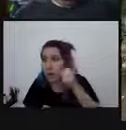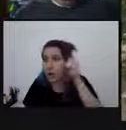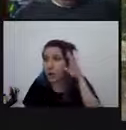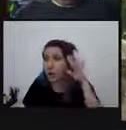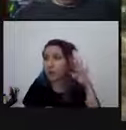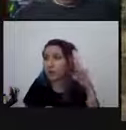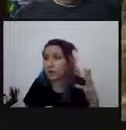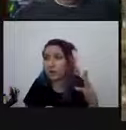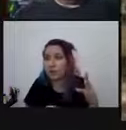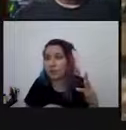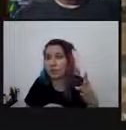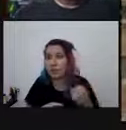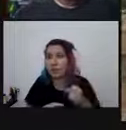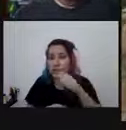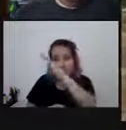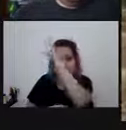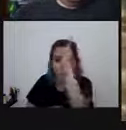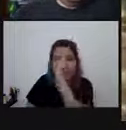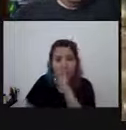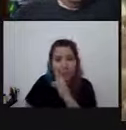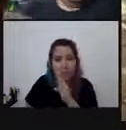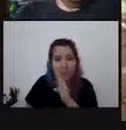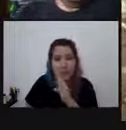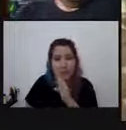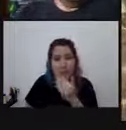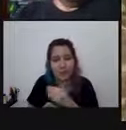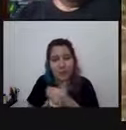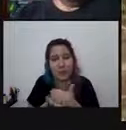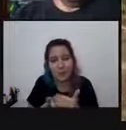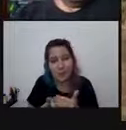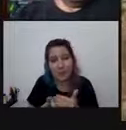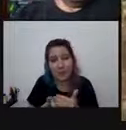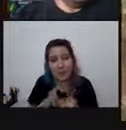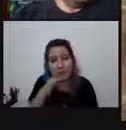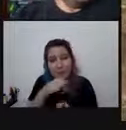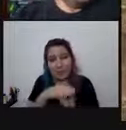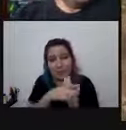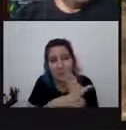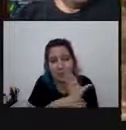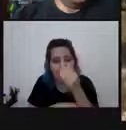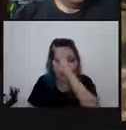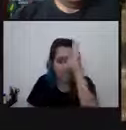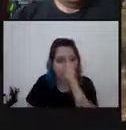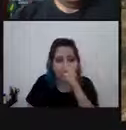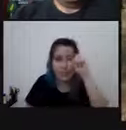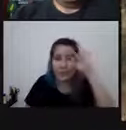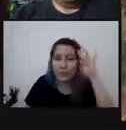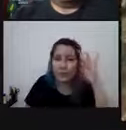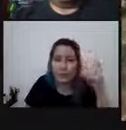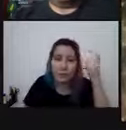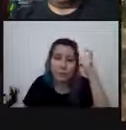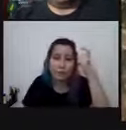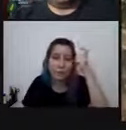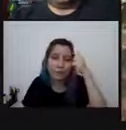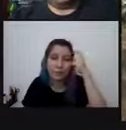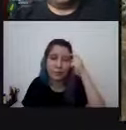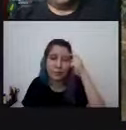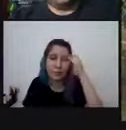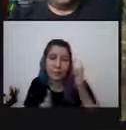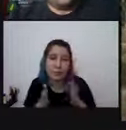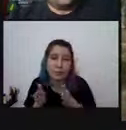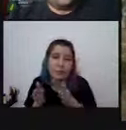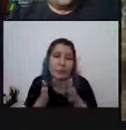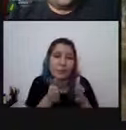na primeira vila do Brasil. Esse é o sonho, essa é a ideia, esse é o caminho para a gente dar